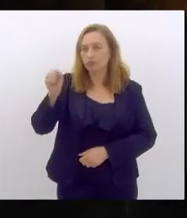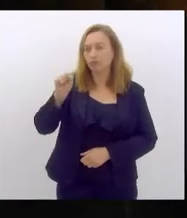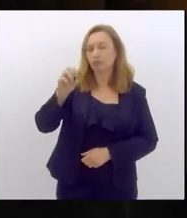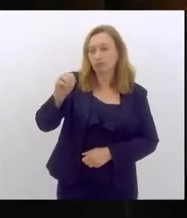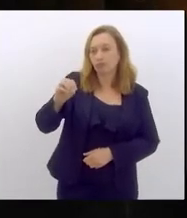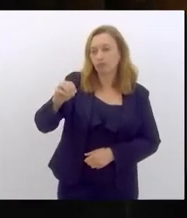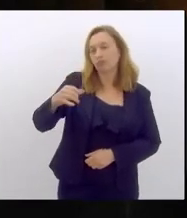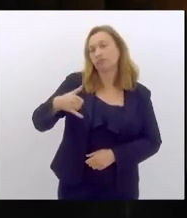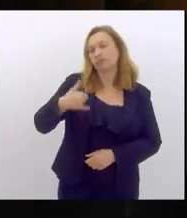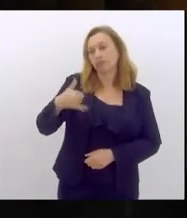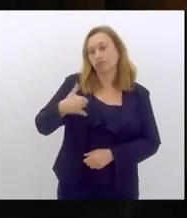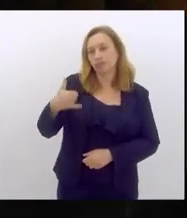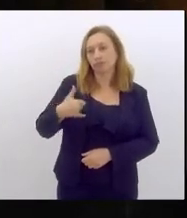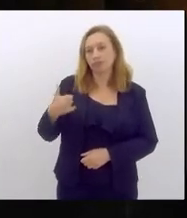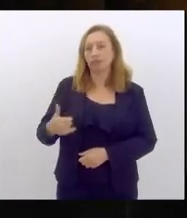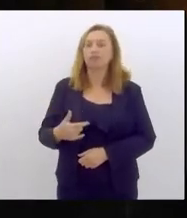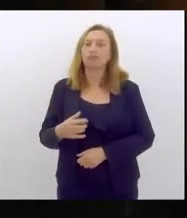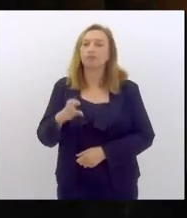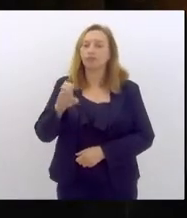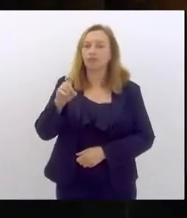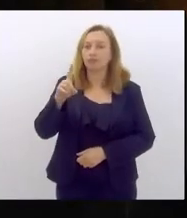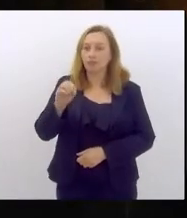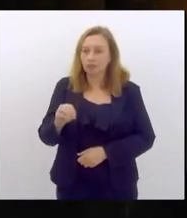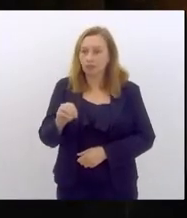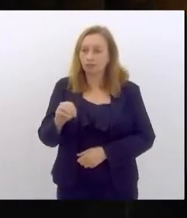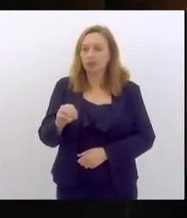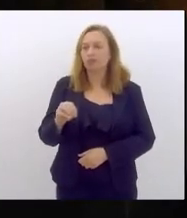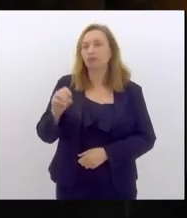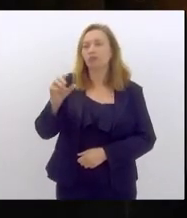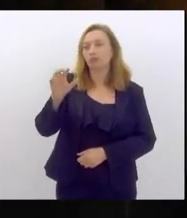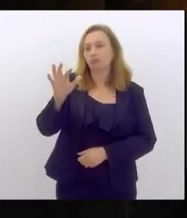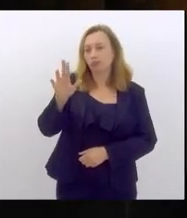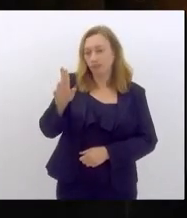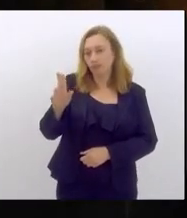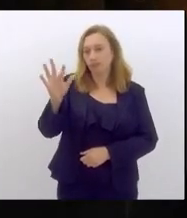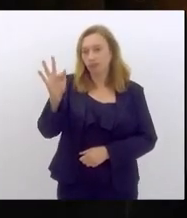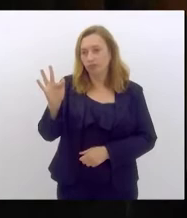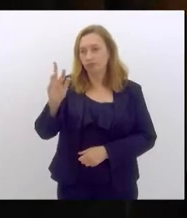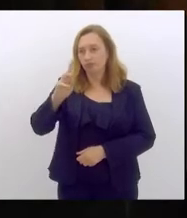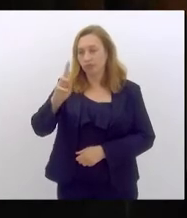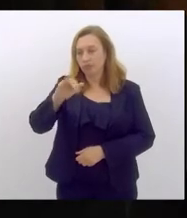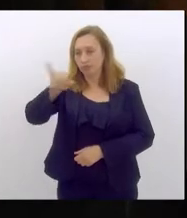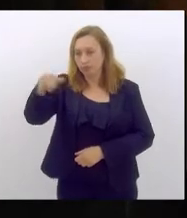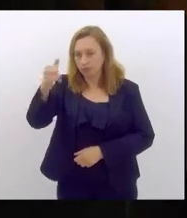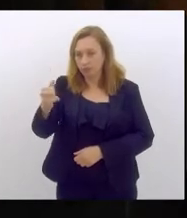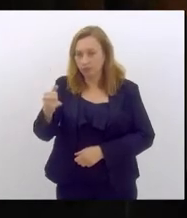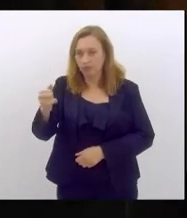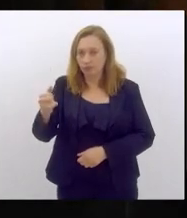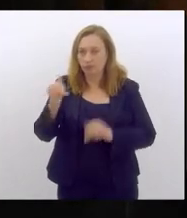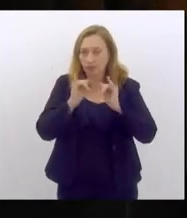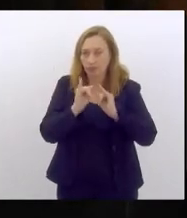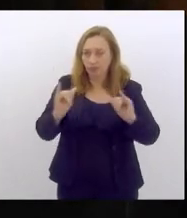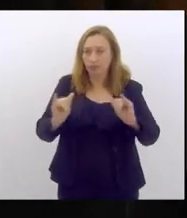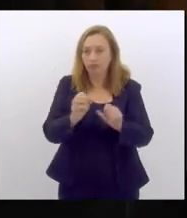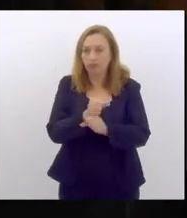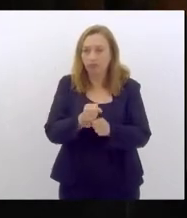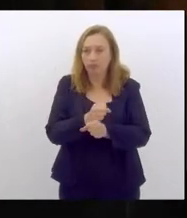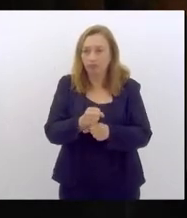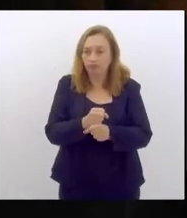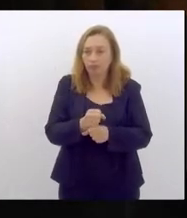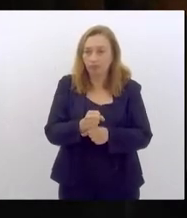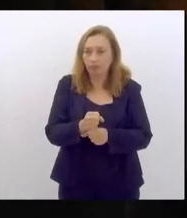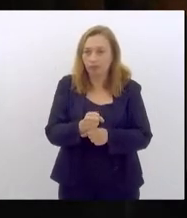ano, inclusive, a ECO UFRJ, a Escola de Comunicação da UFRJ, declarou esse ano como um ano